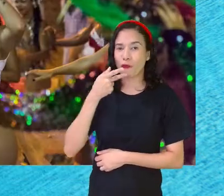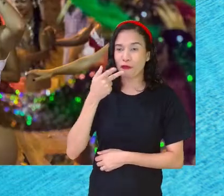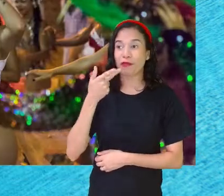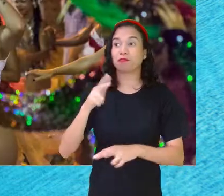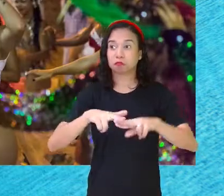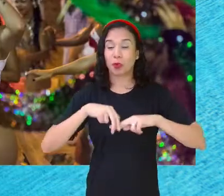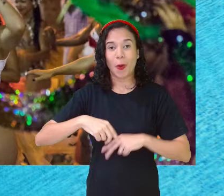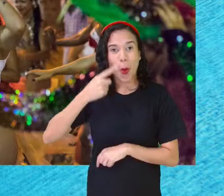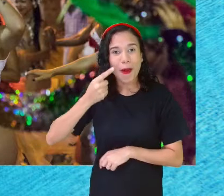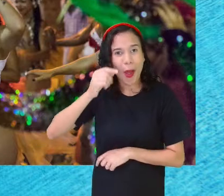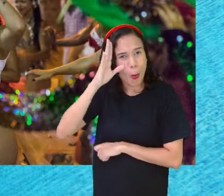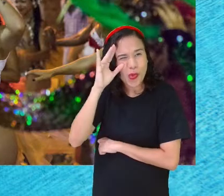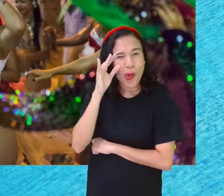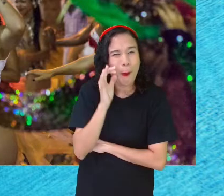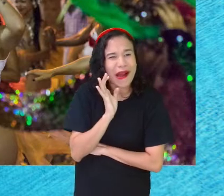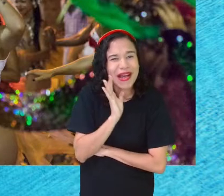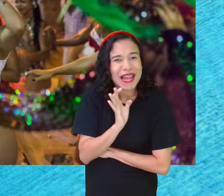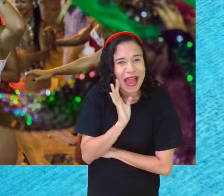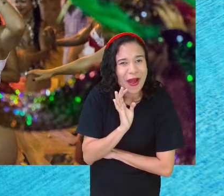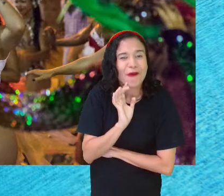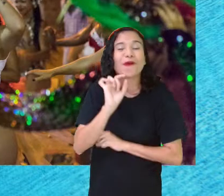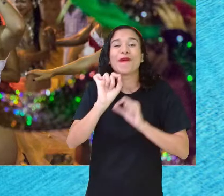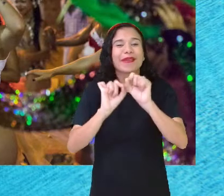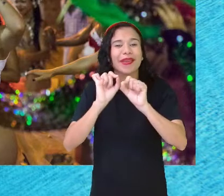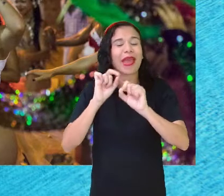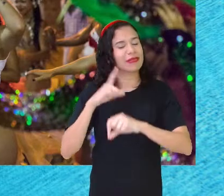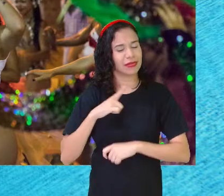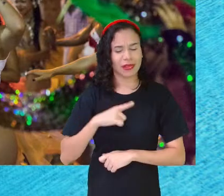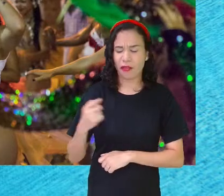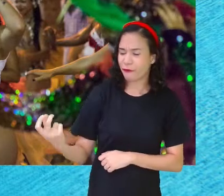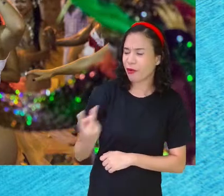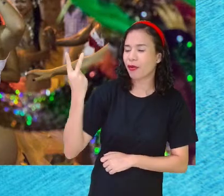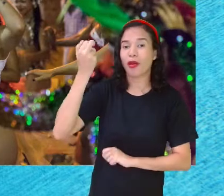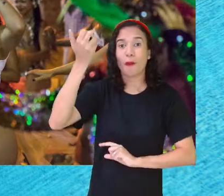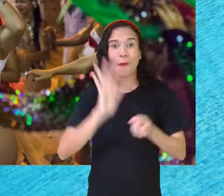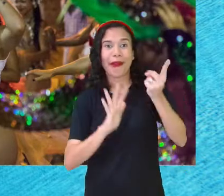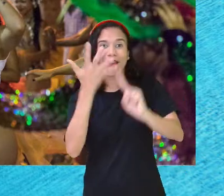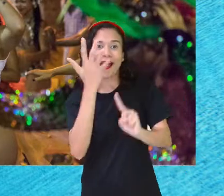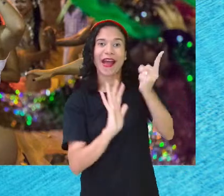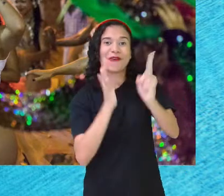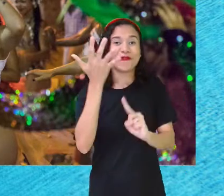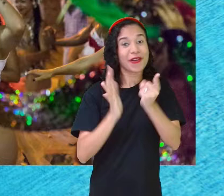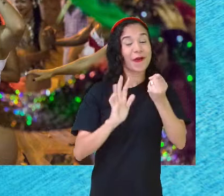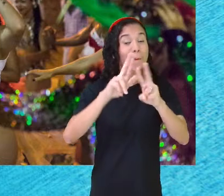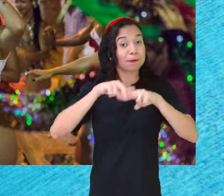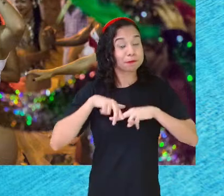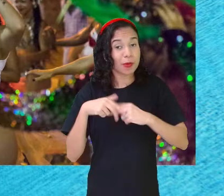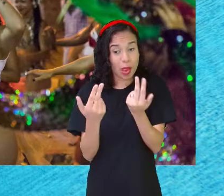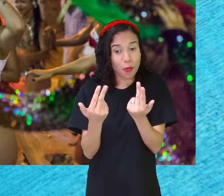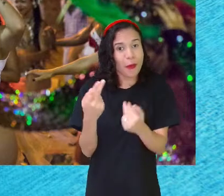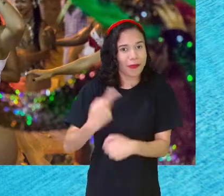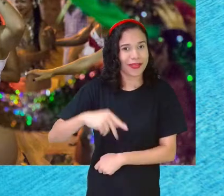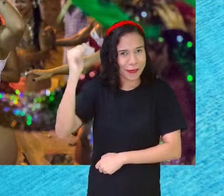Ai, olha só, outra curiosidade bastante interessante. Eles dão muita importância para o carnaval, tanto quanto